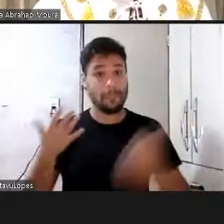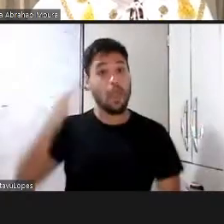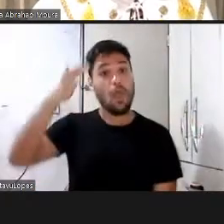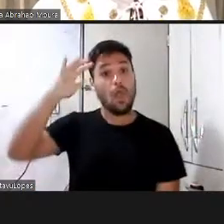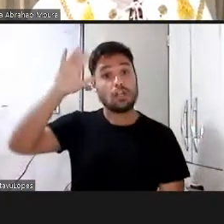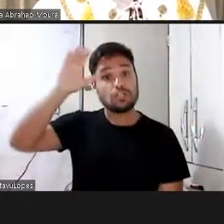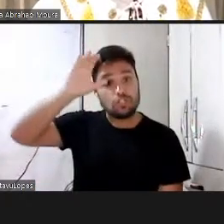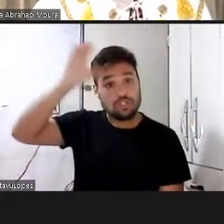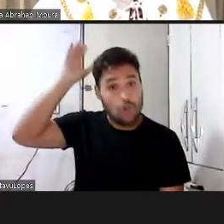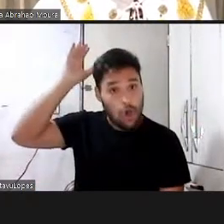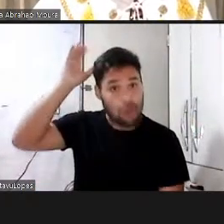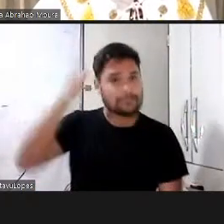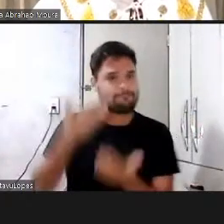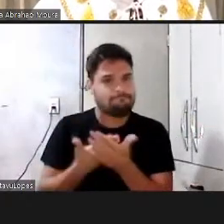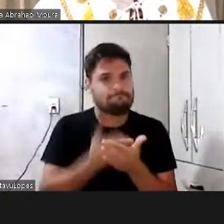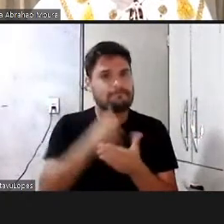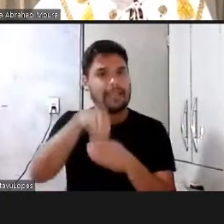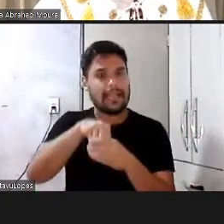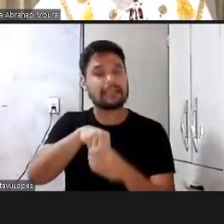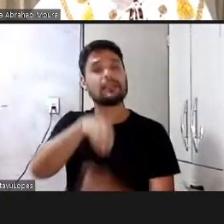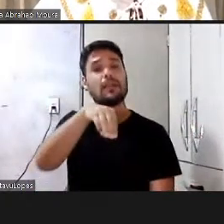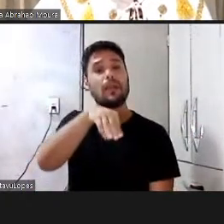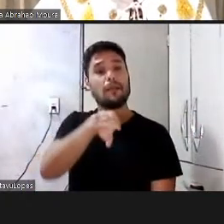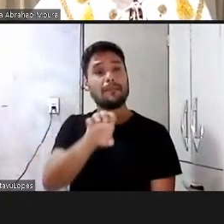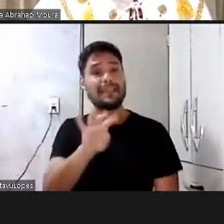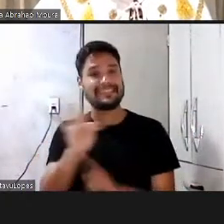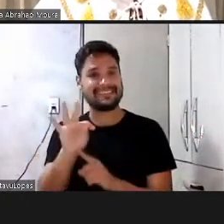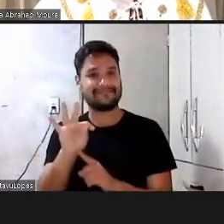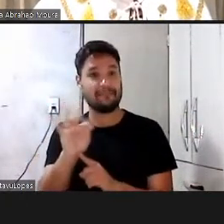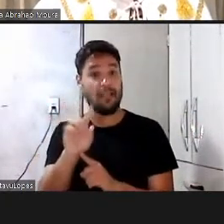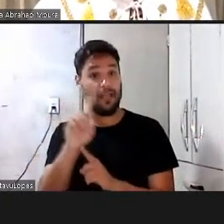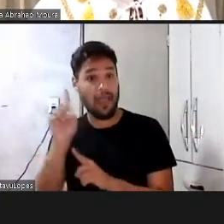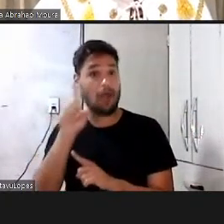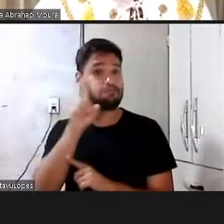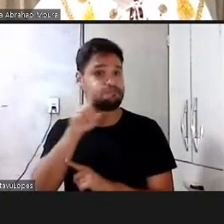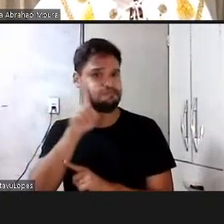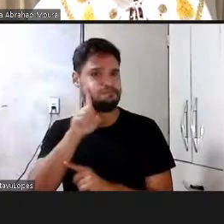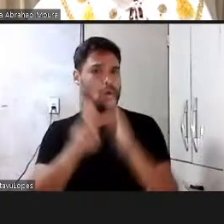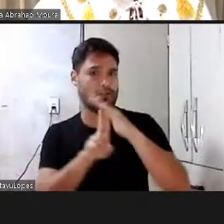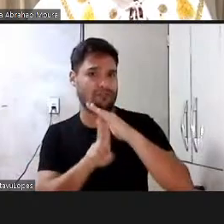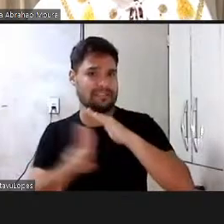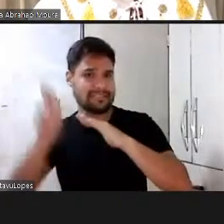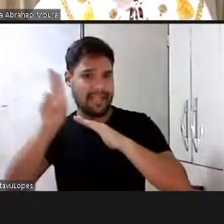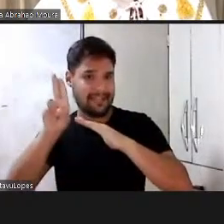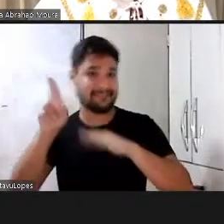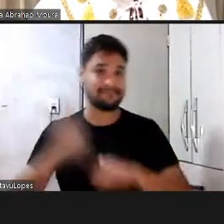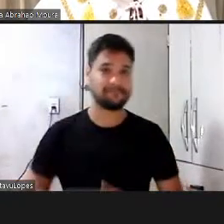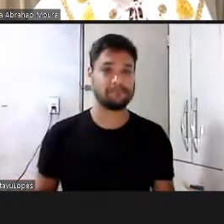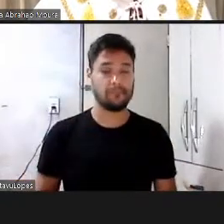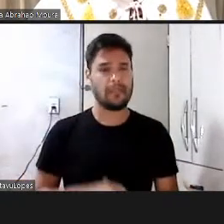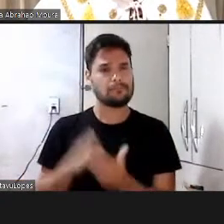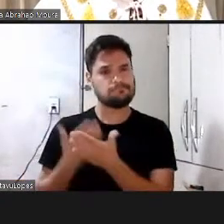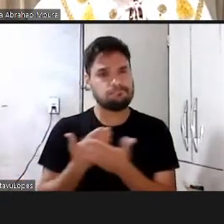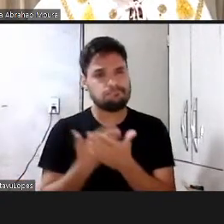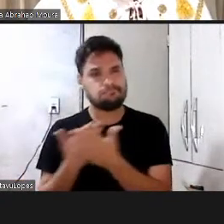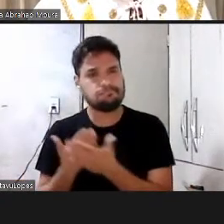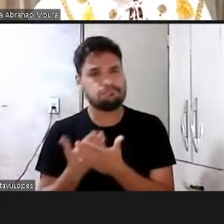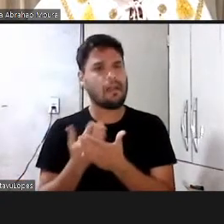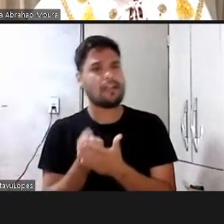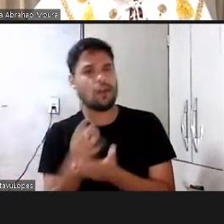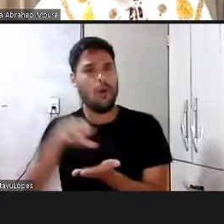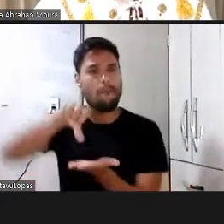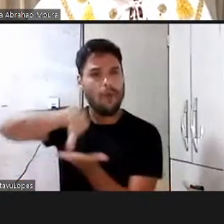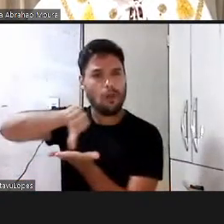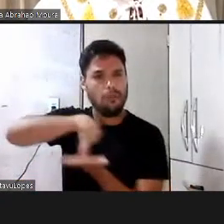MIT, The Massachusetts Institute of Technology, nos Estados Unidos, e em muitos outros centros de pesquisa no